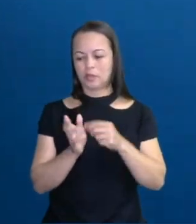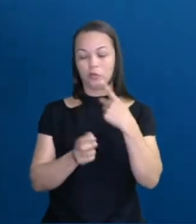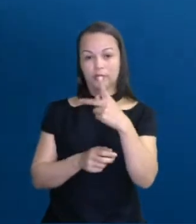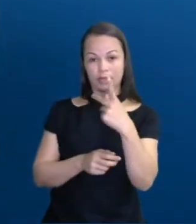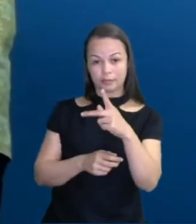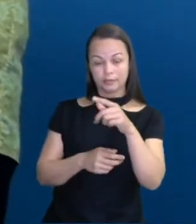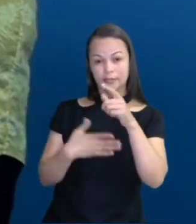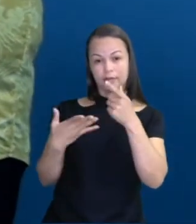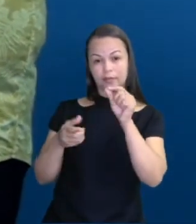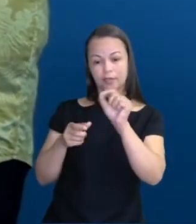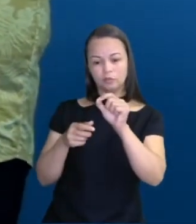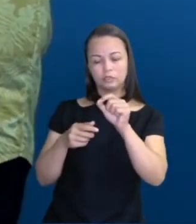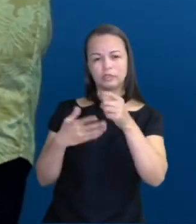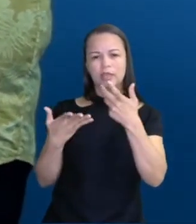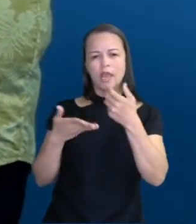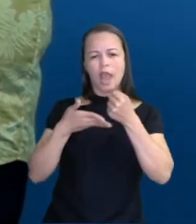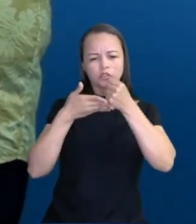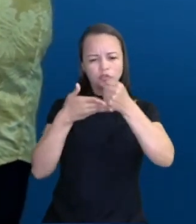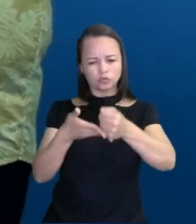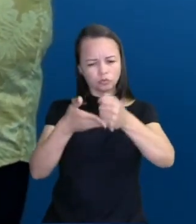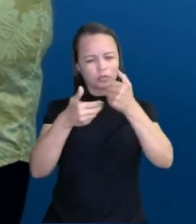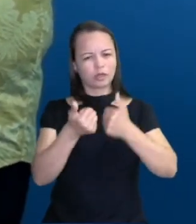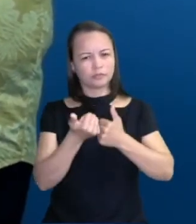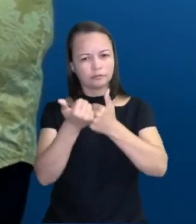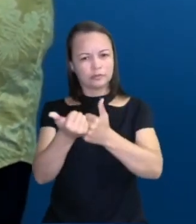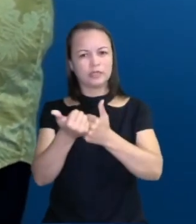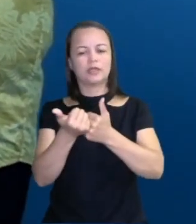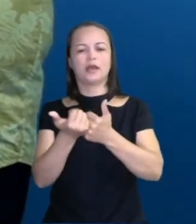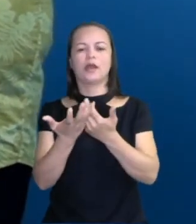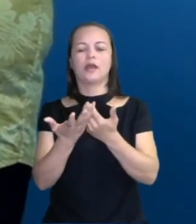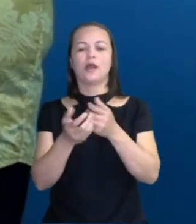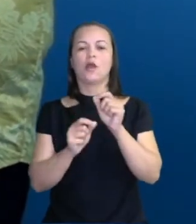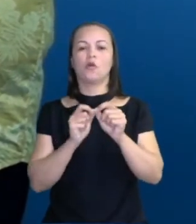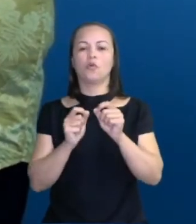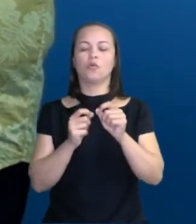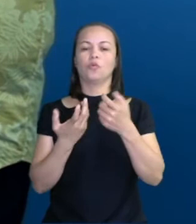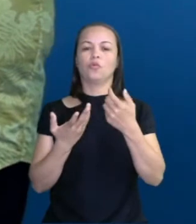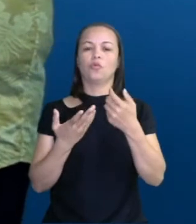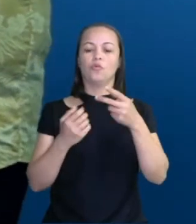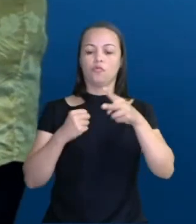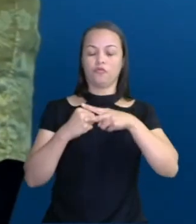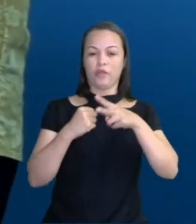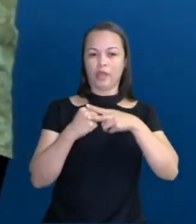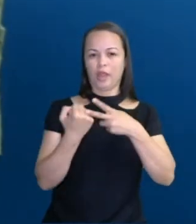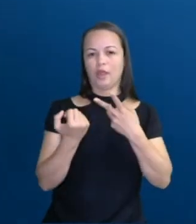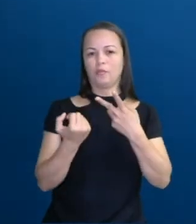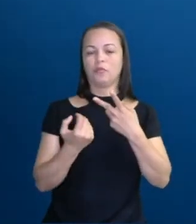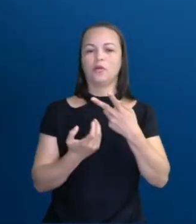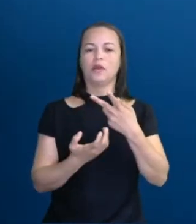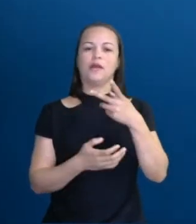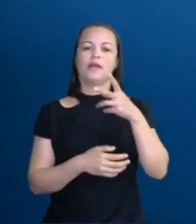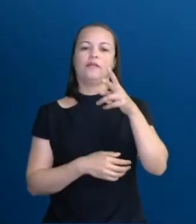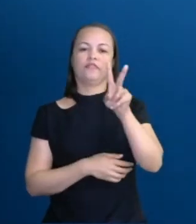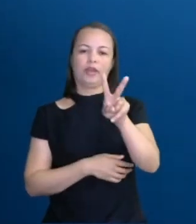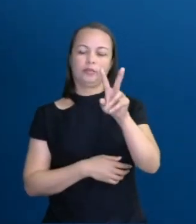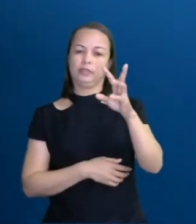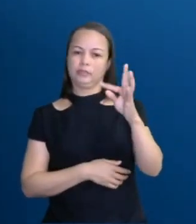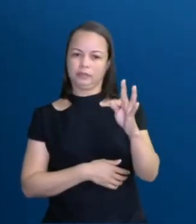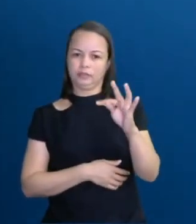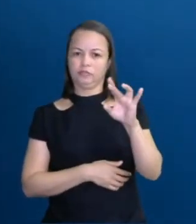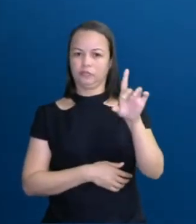nesse sentido de ajudar de auxiliar de prestar Socorro o verbo assistir é transitivo direto